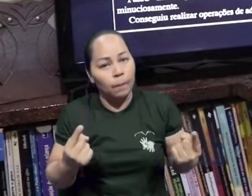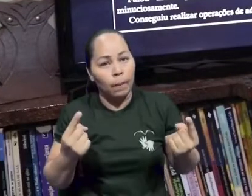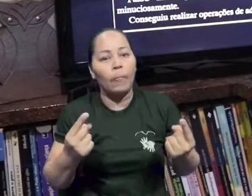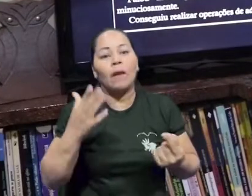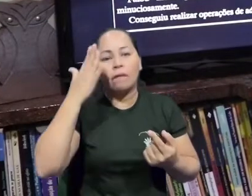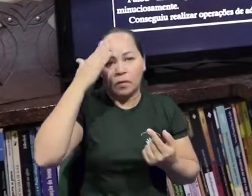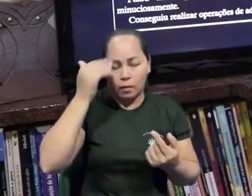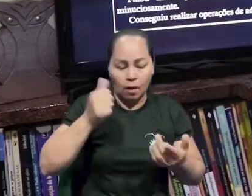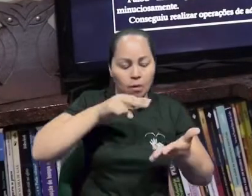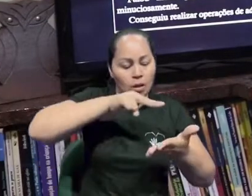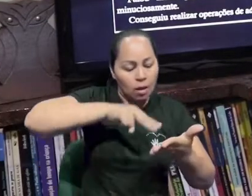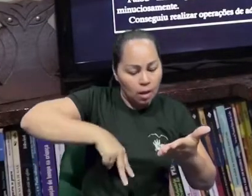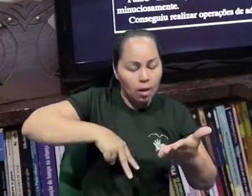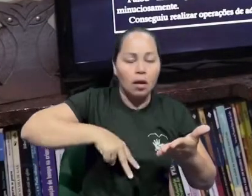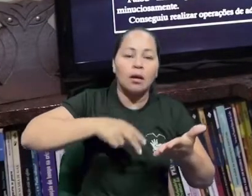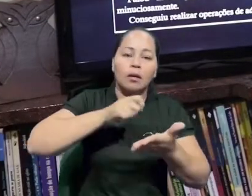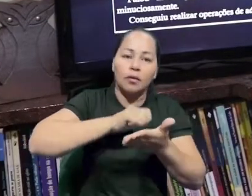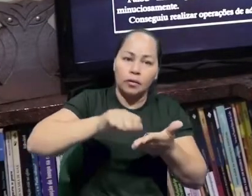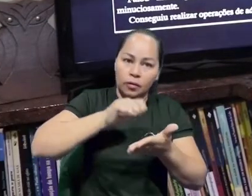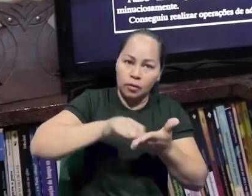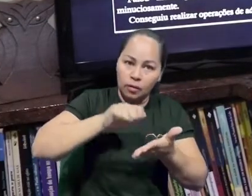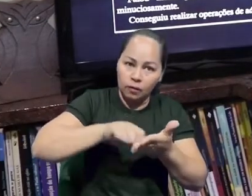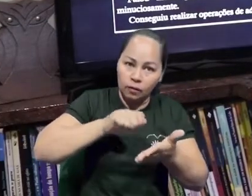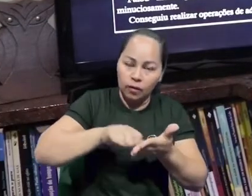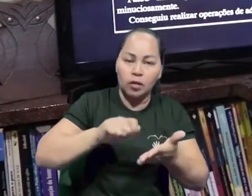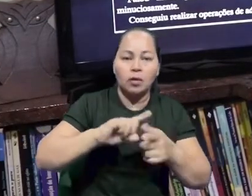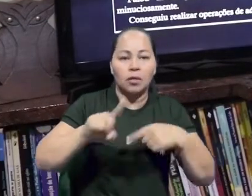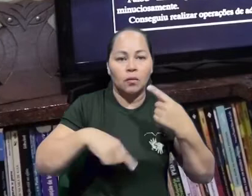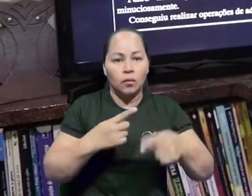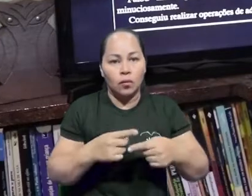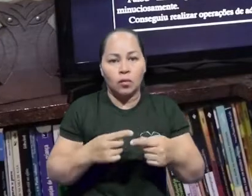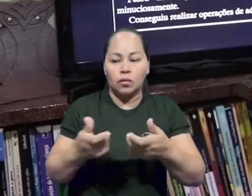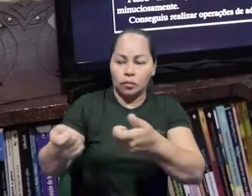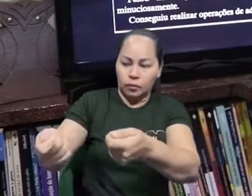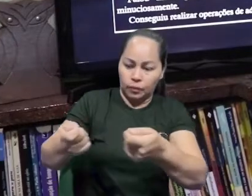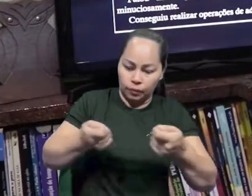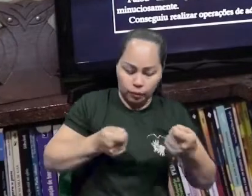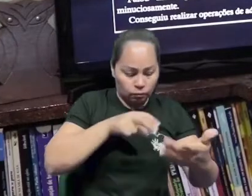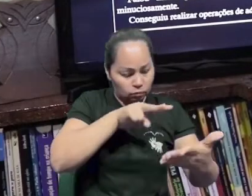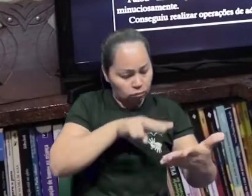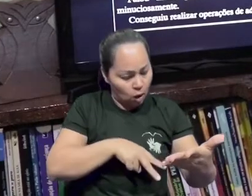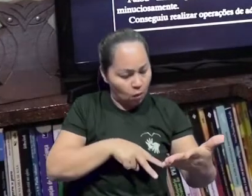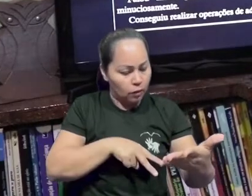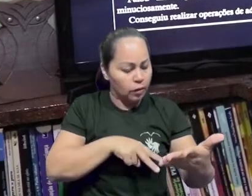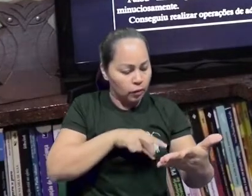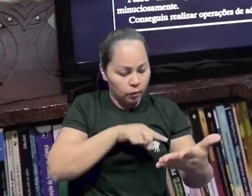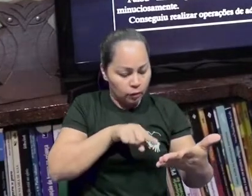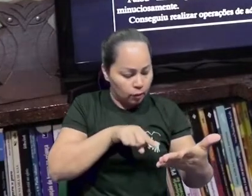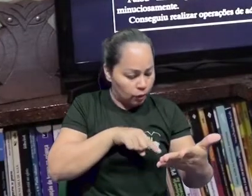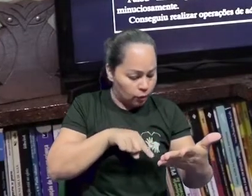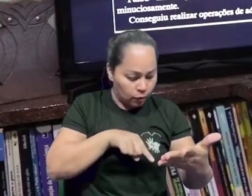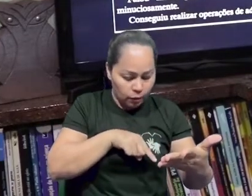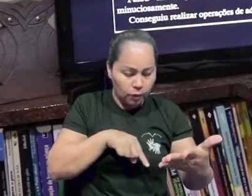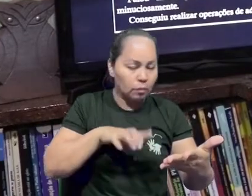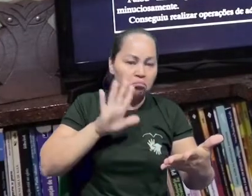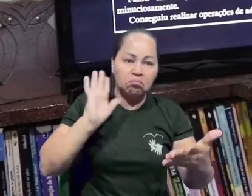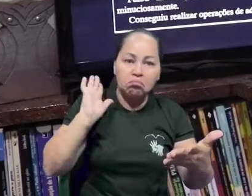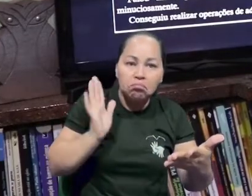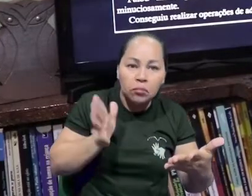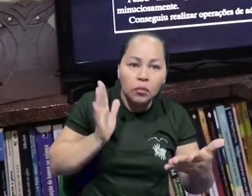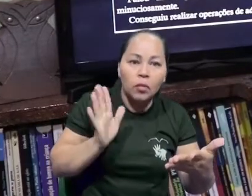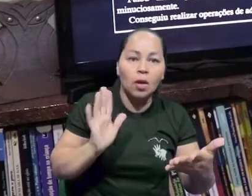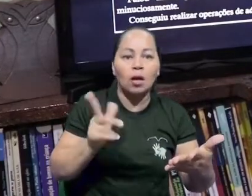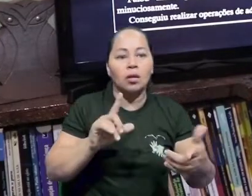informou que sabe ler e escrever. Realizou uma leitura diagnóstica, interpretação oral. Dentre